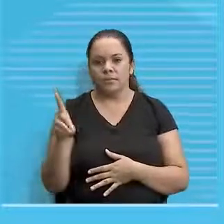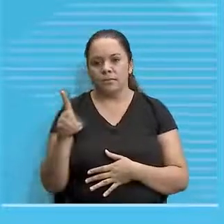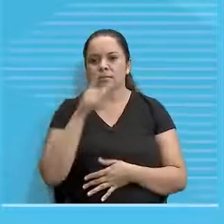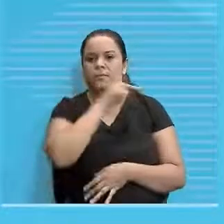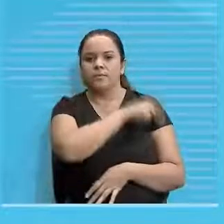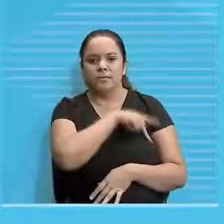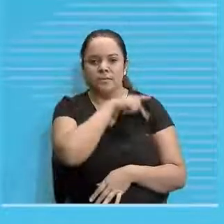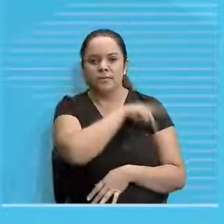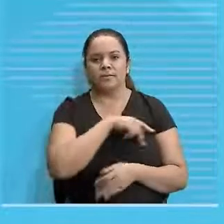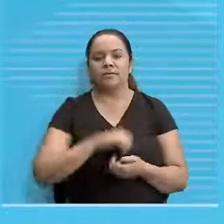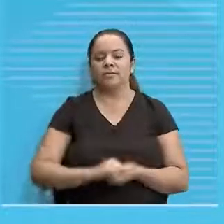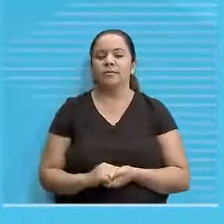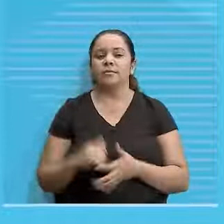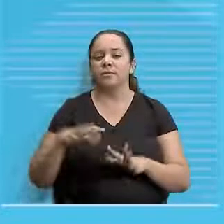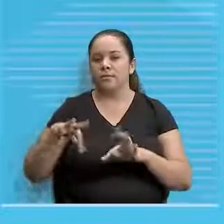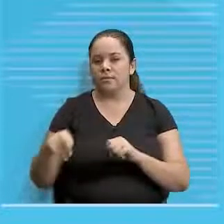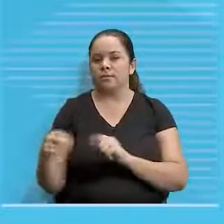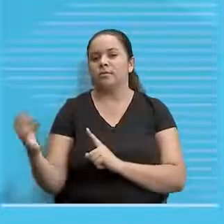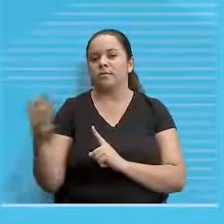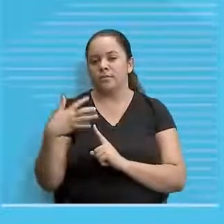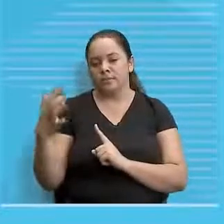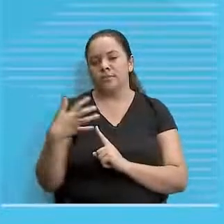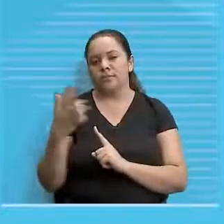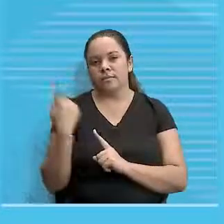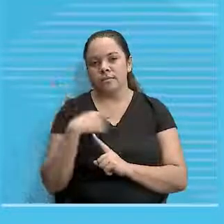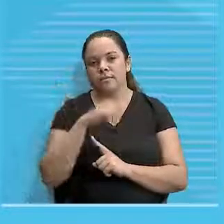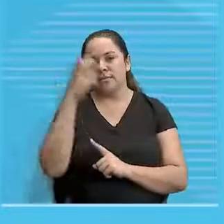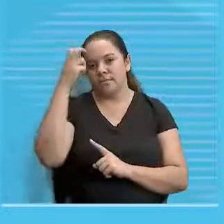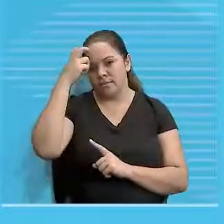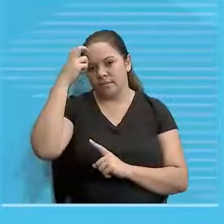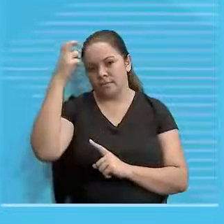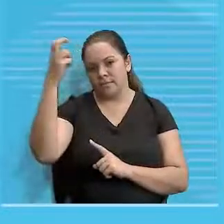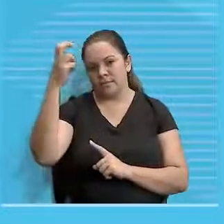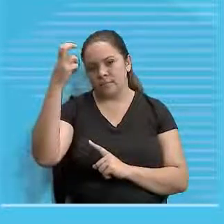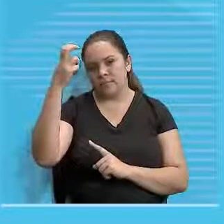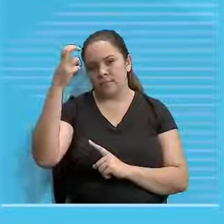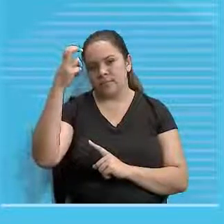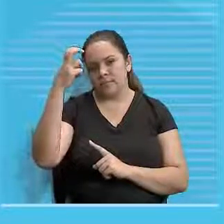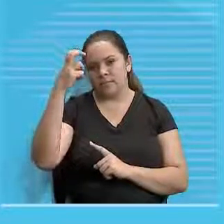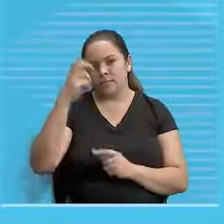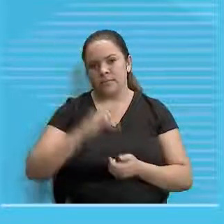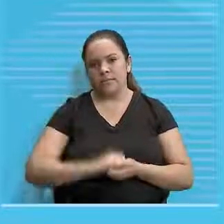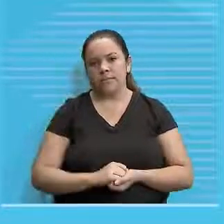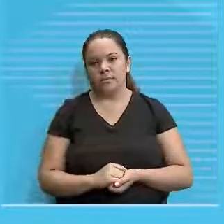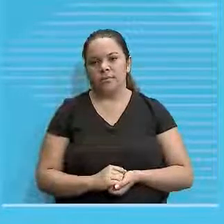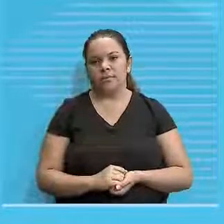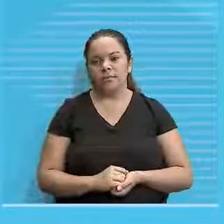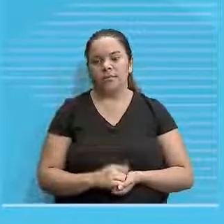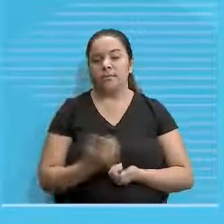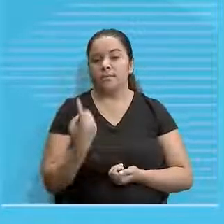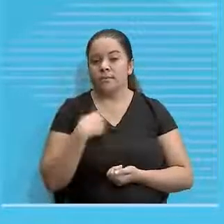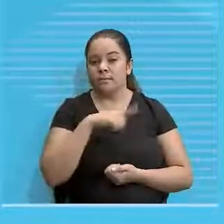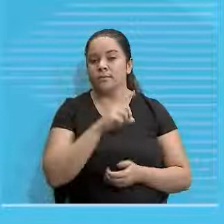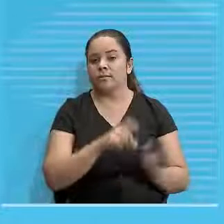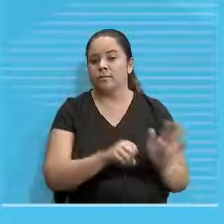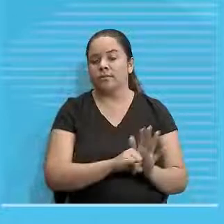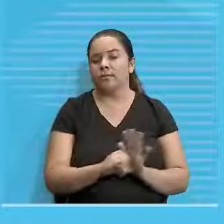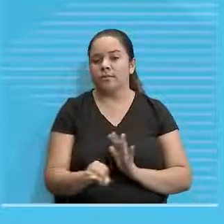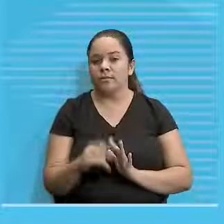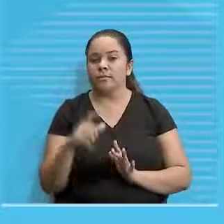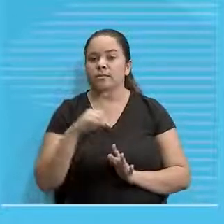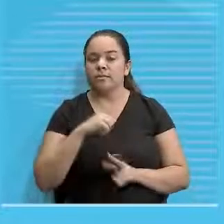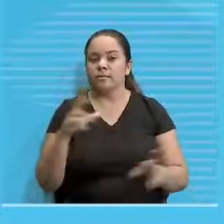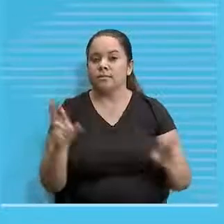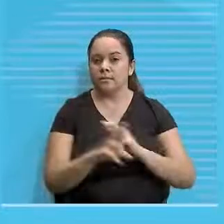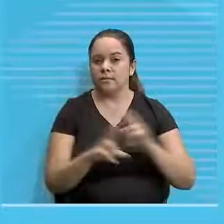e a nossa identidade também. A nossa identidade, ela tem uma relação muito direta